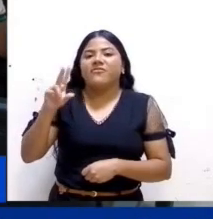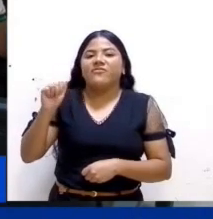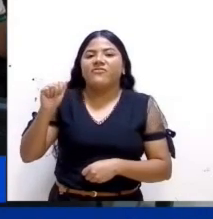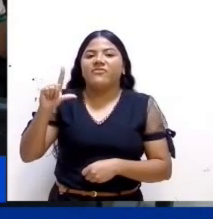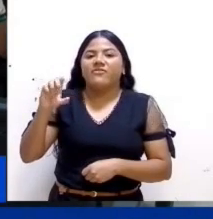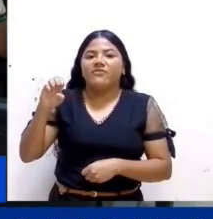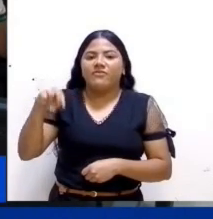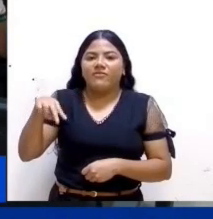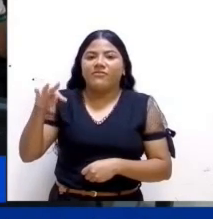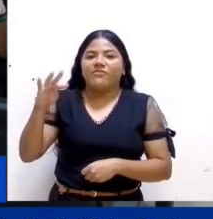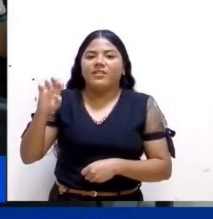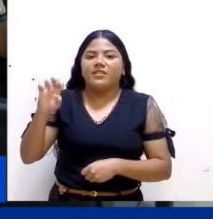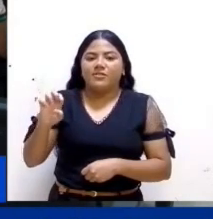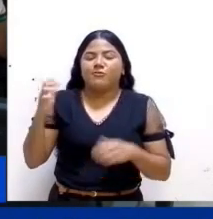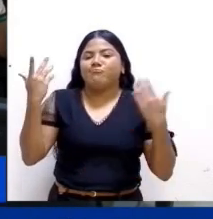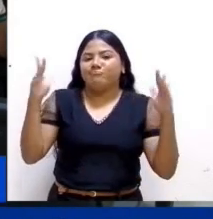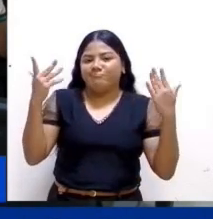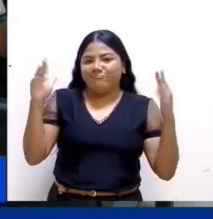palco.